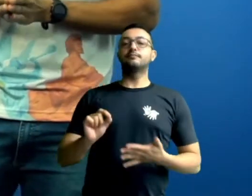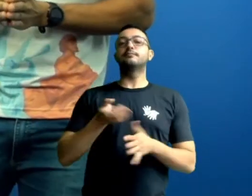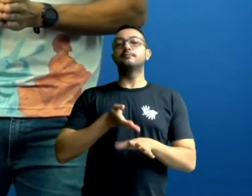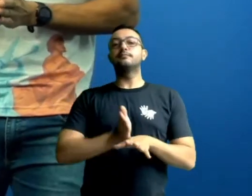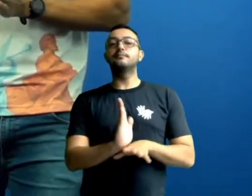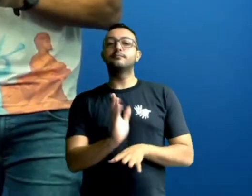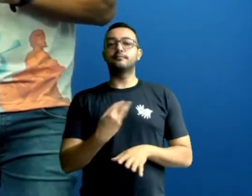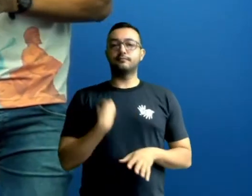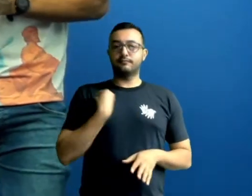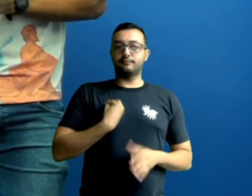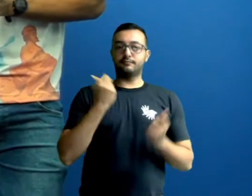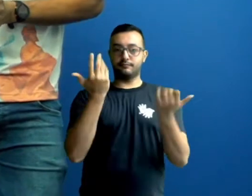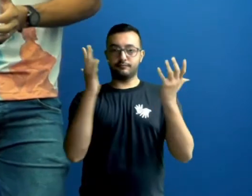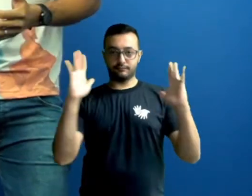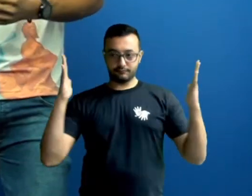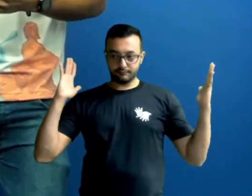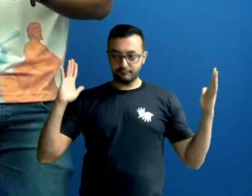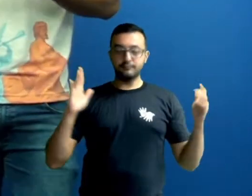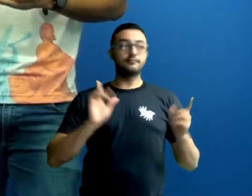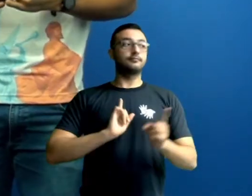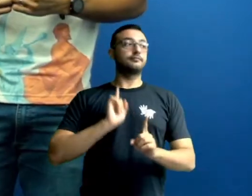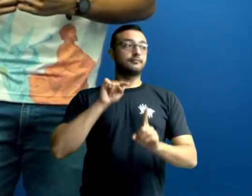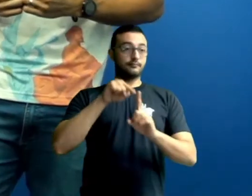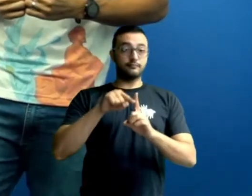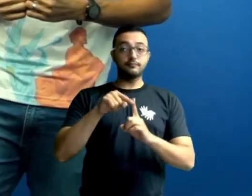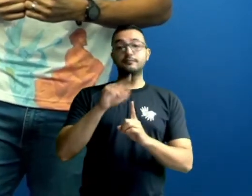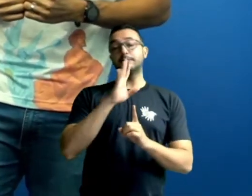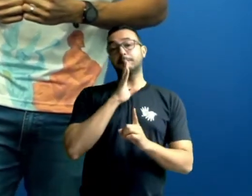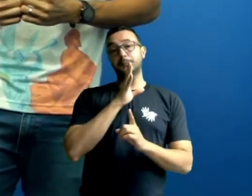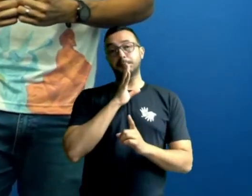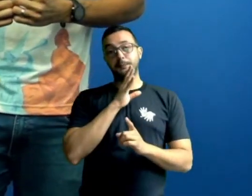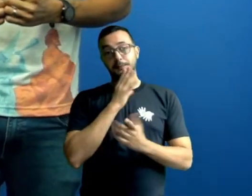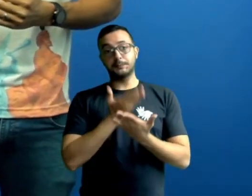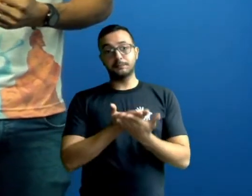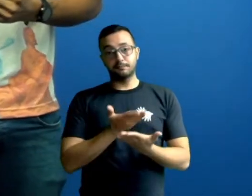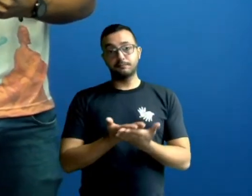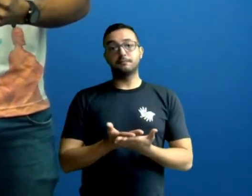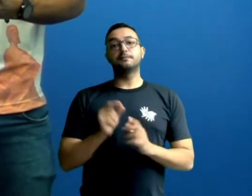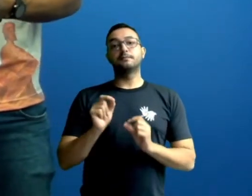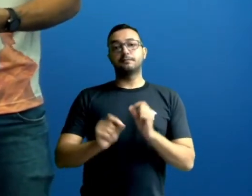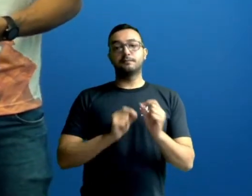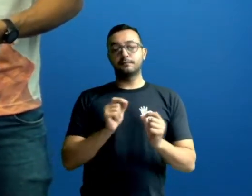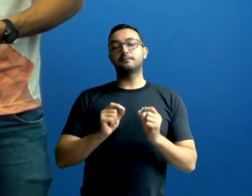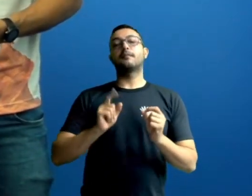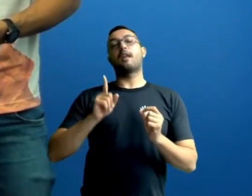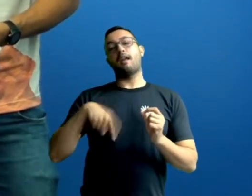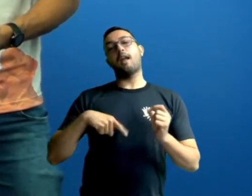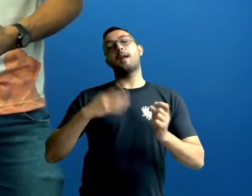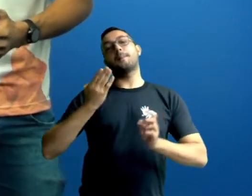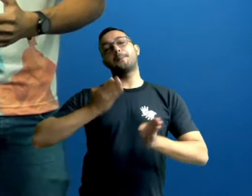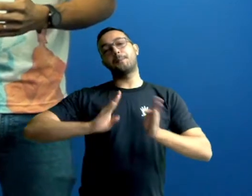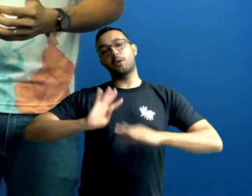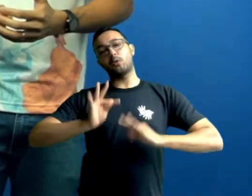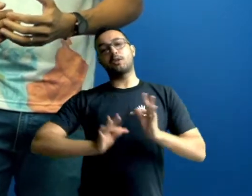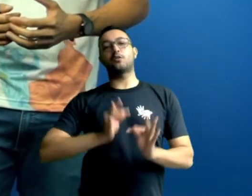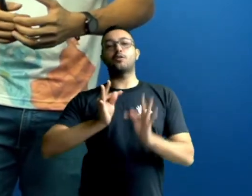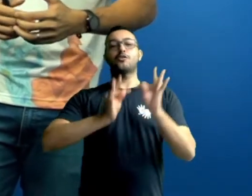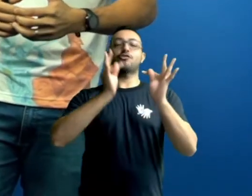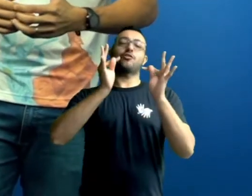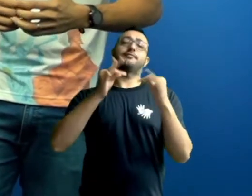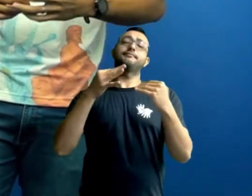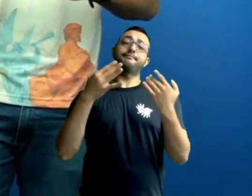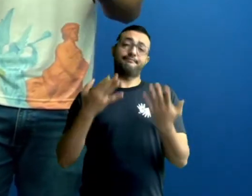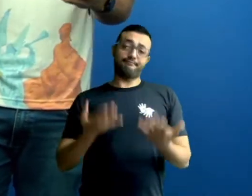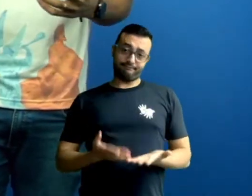eixo vida e ambiente e o objeto de conhecimento da nossa aula será a biotecnologia, tá certo? Que é uma